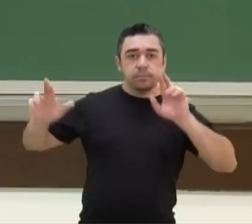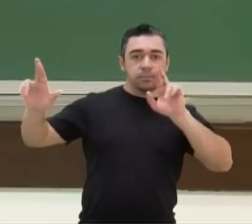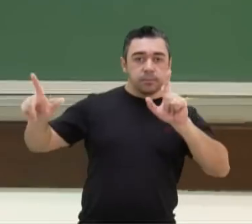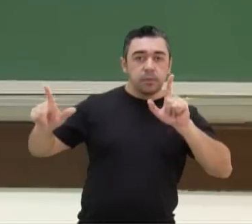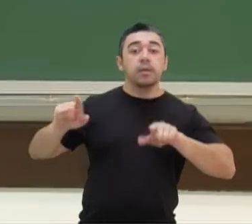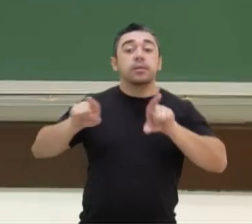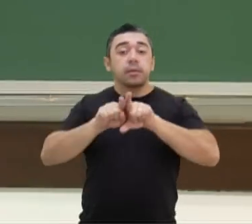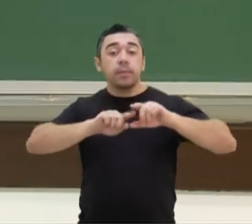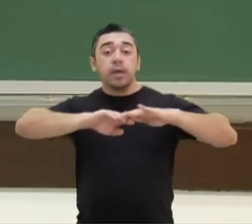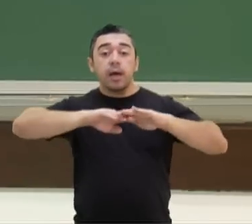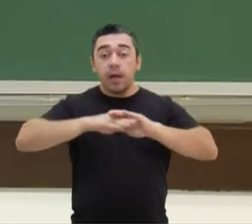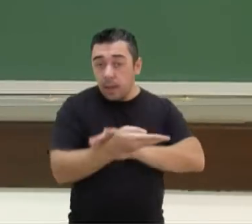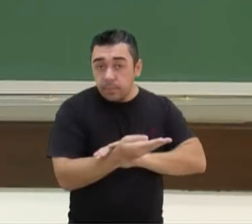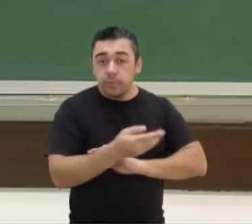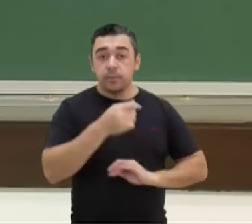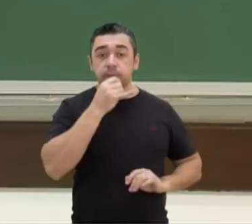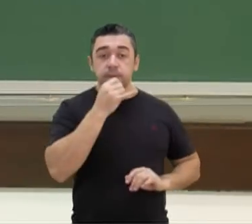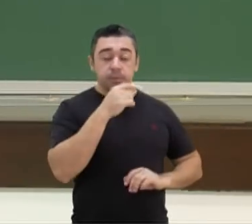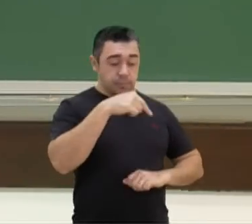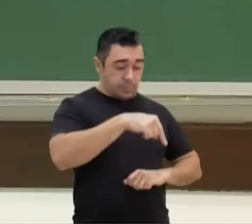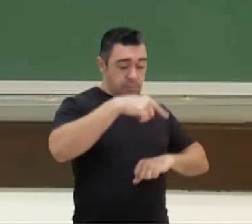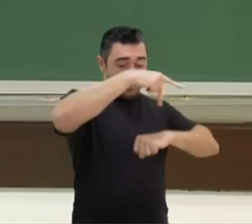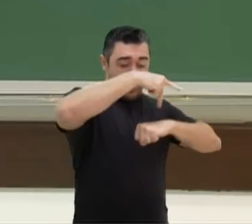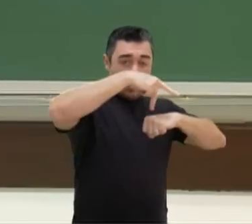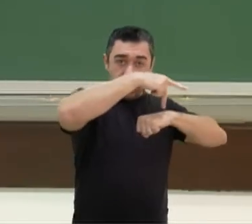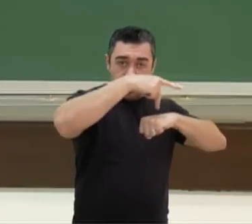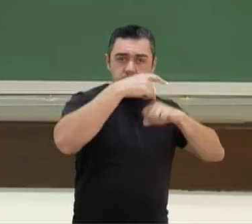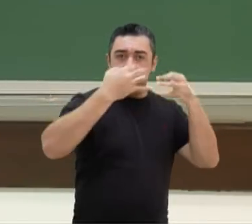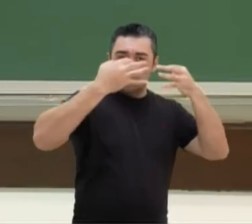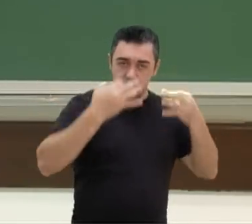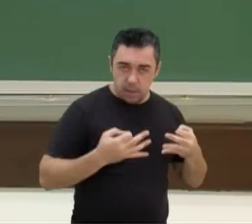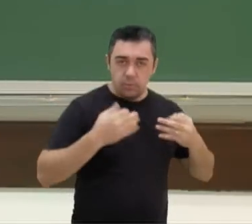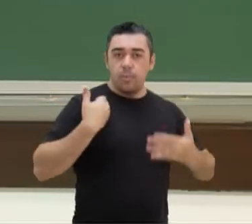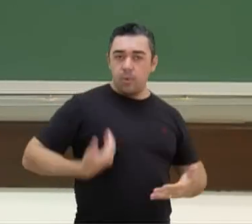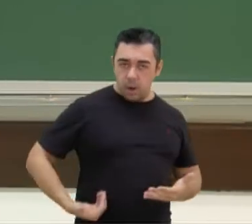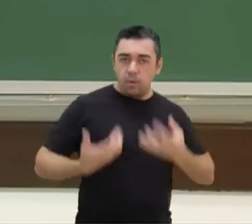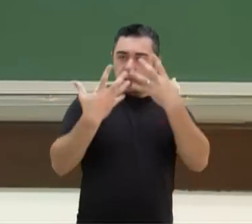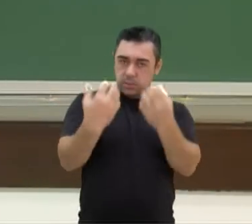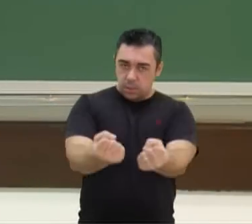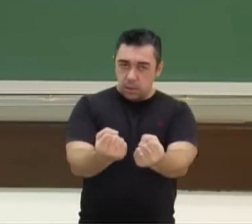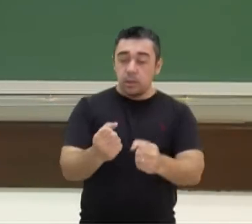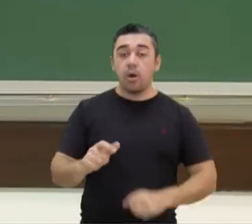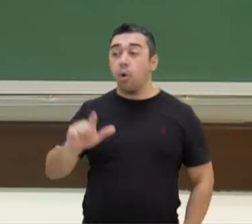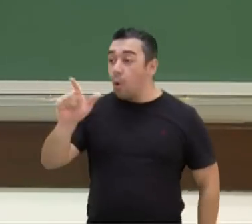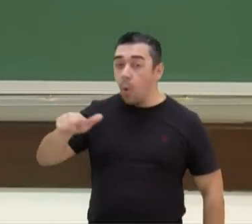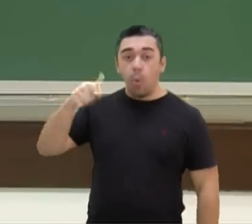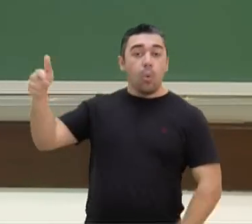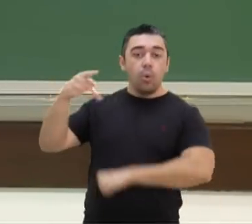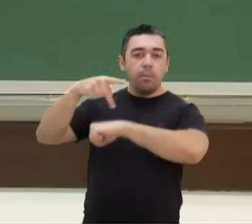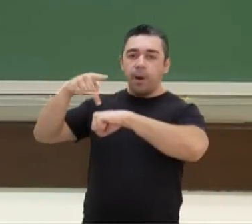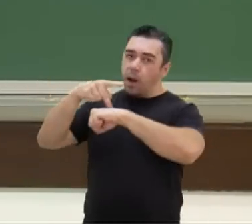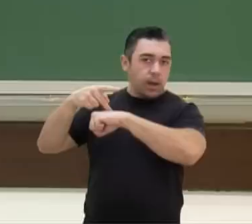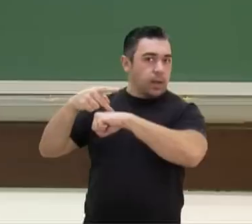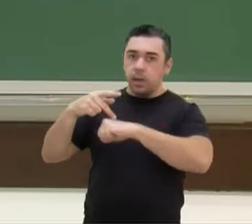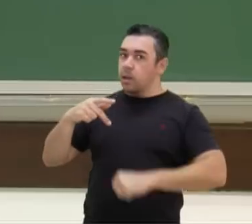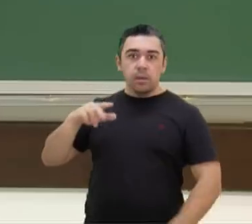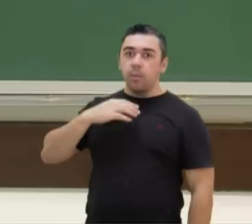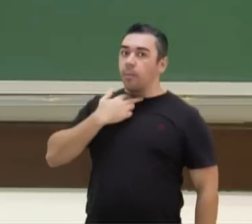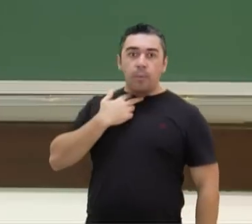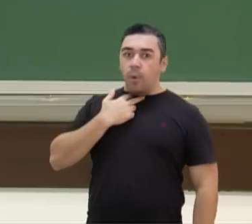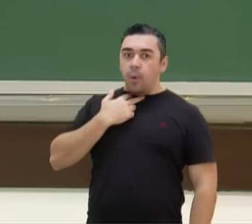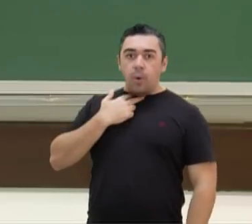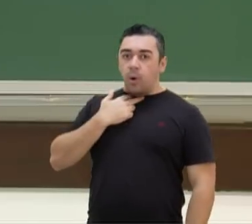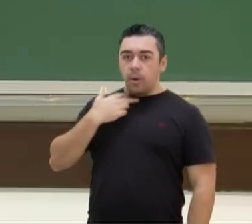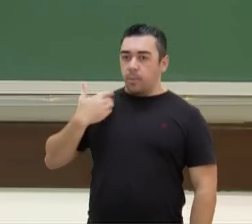num país são considerados corretos, então são moralmente aceitos, em outro país aquilo é imoral. Então você tem